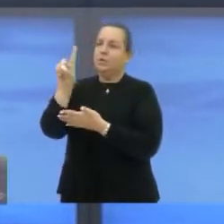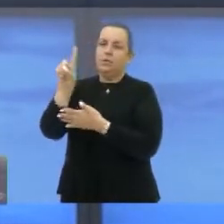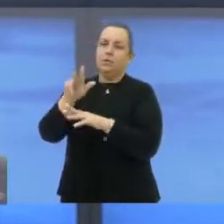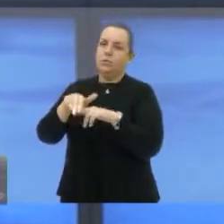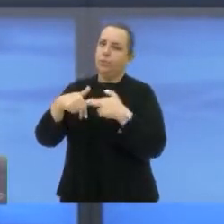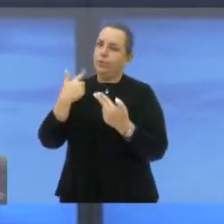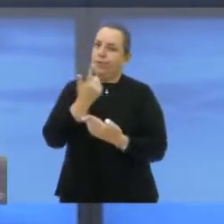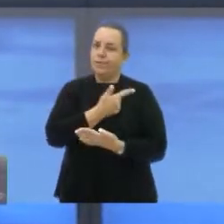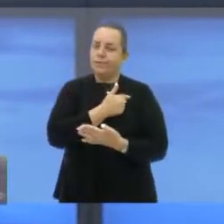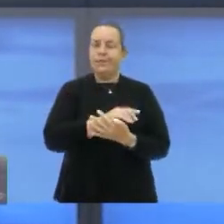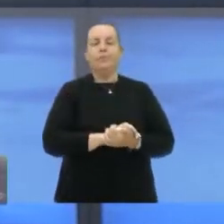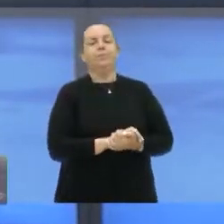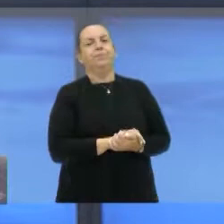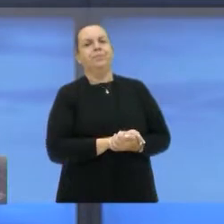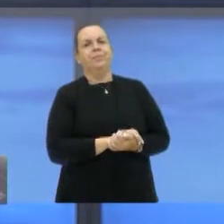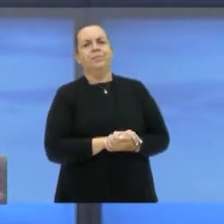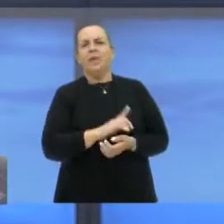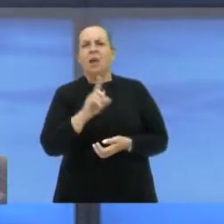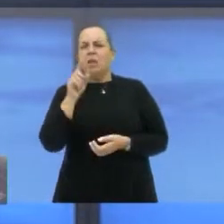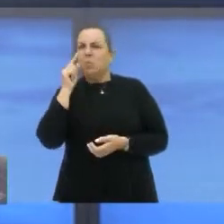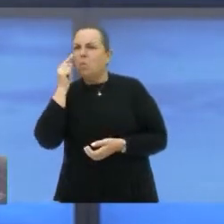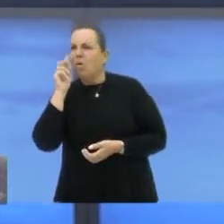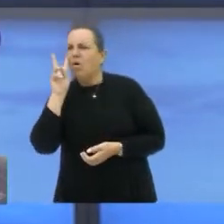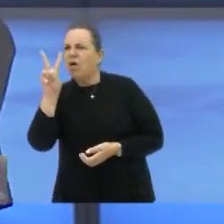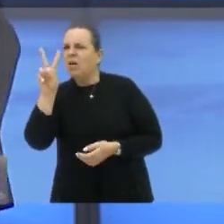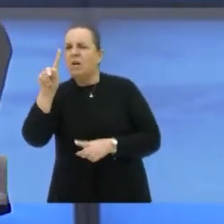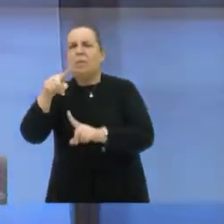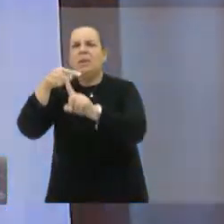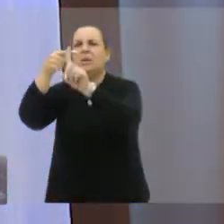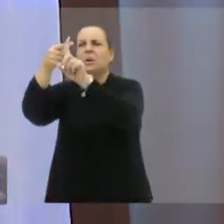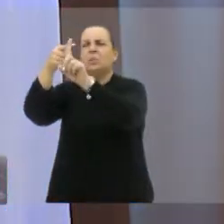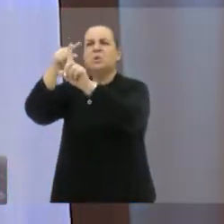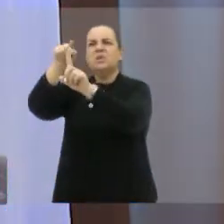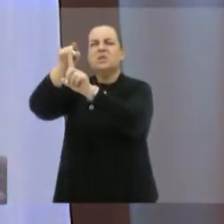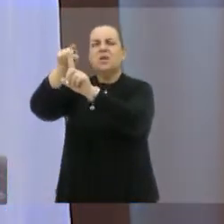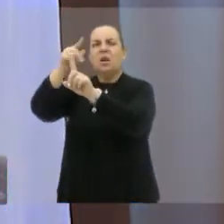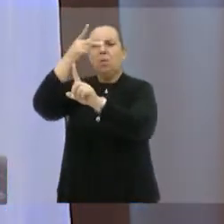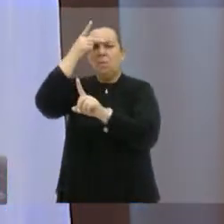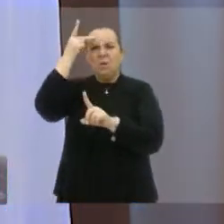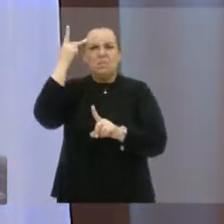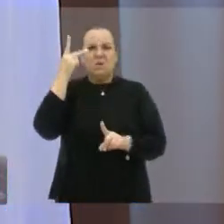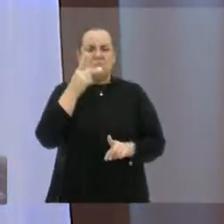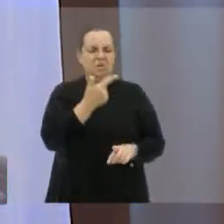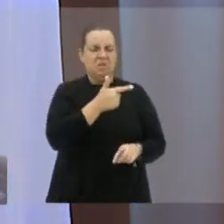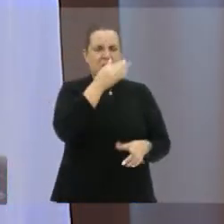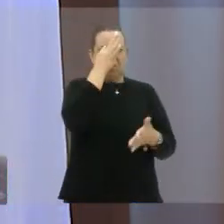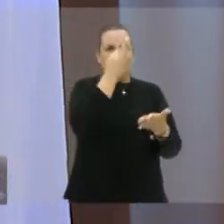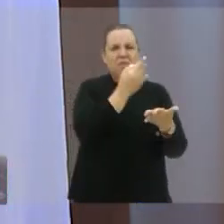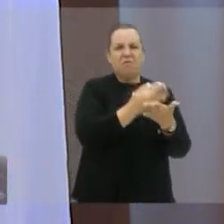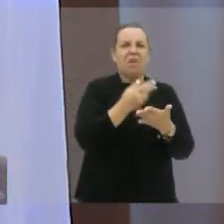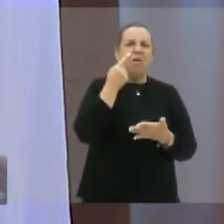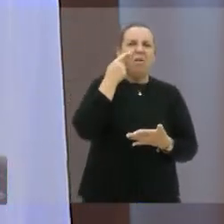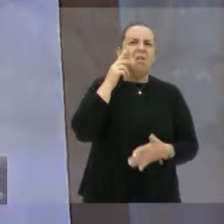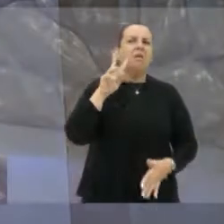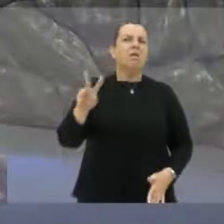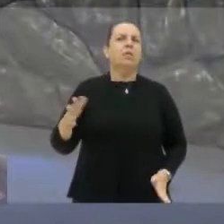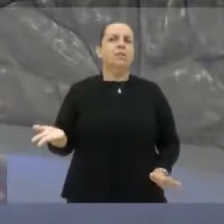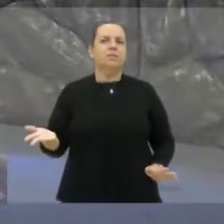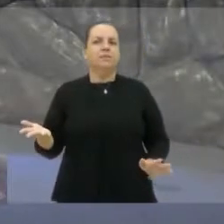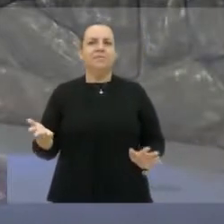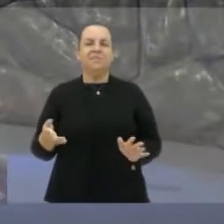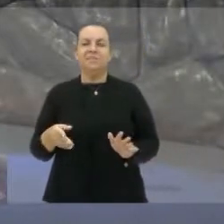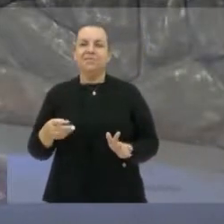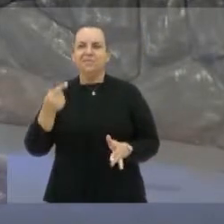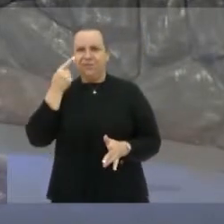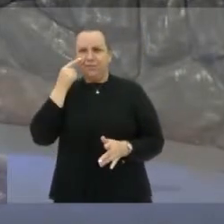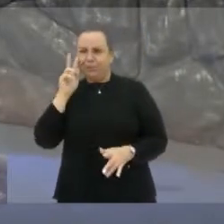Deus. Não olhe para a cruz como os pagãos podem olhar, como aqueles que não têm fé. Nós vamos olhar como o